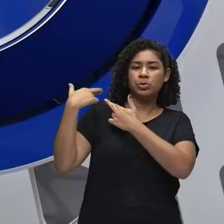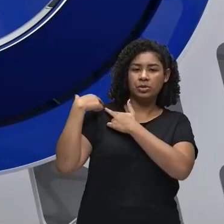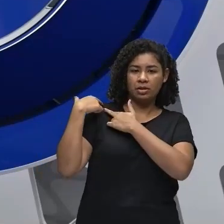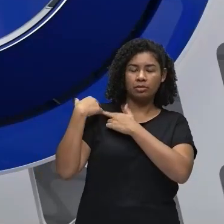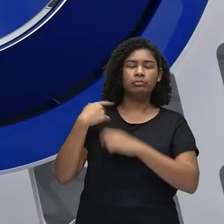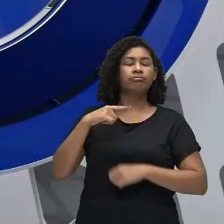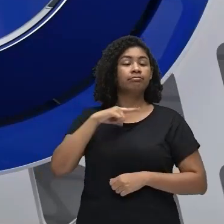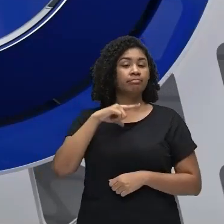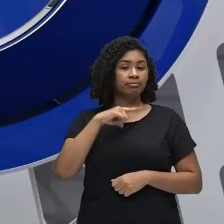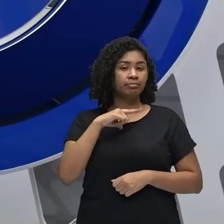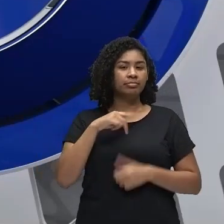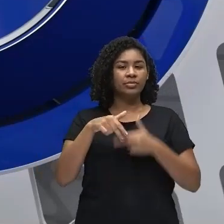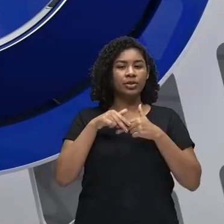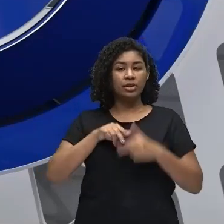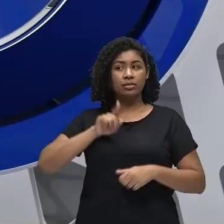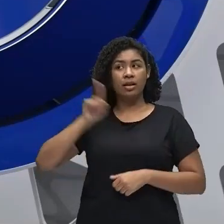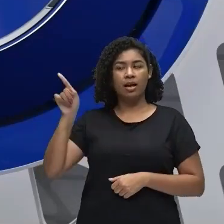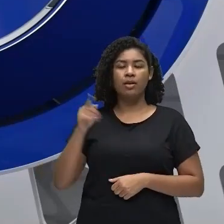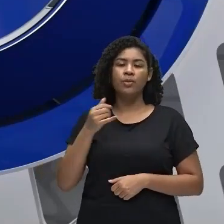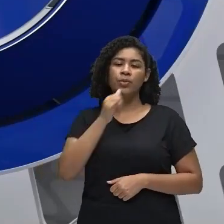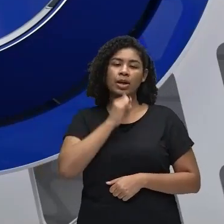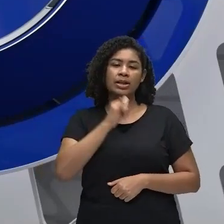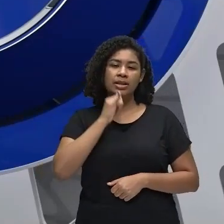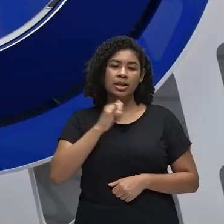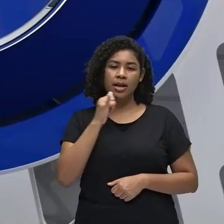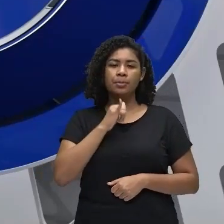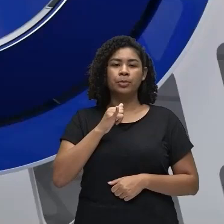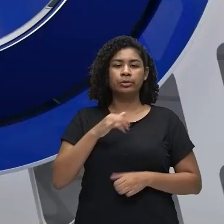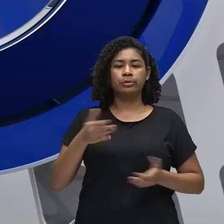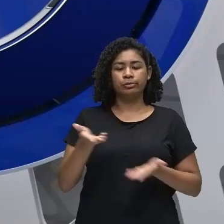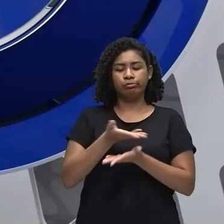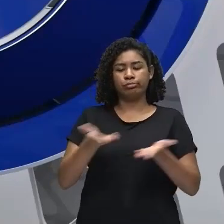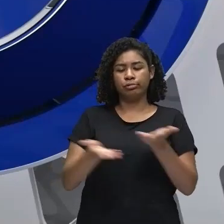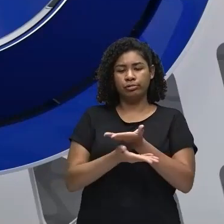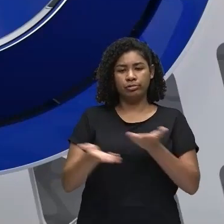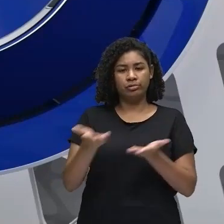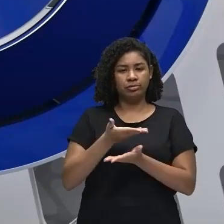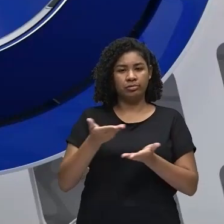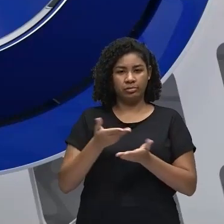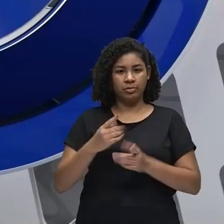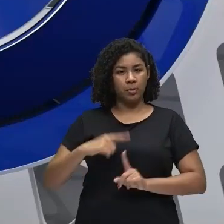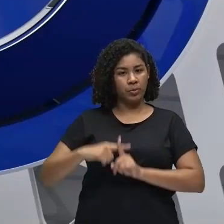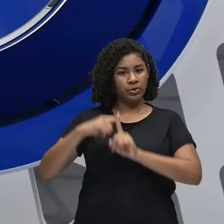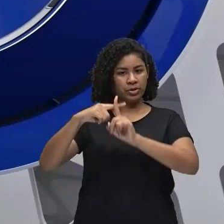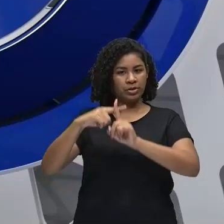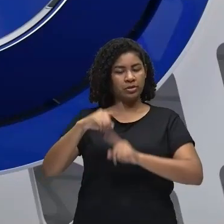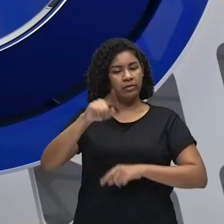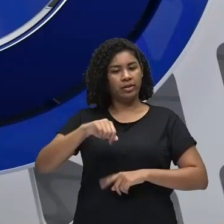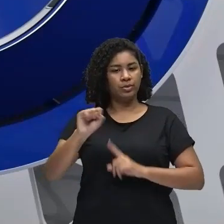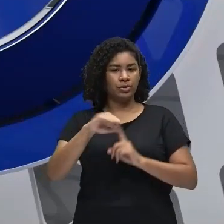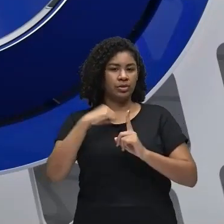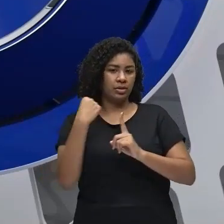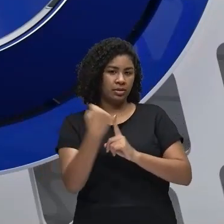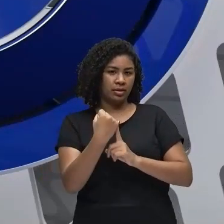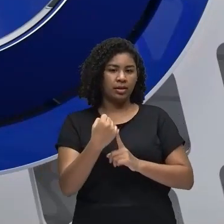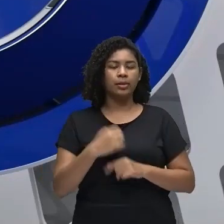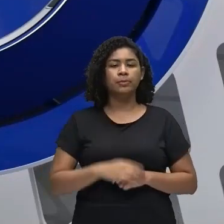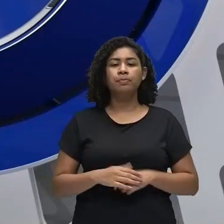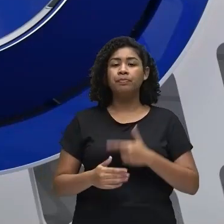Então, é um exemplo de relação harmônica às sociedades. Vamos a outro exemplo? Vamos